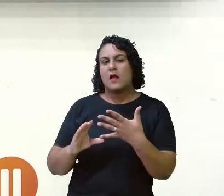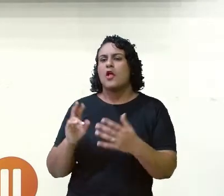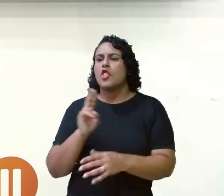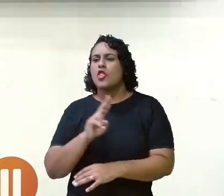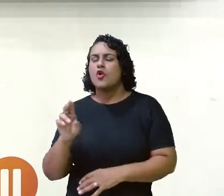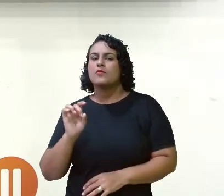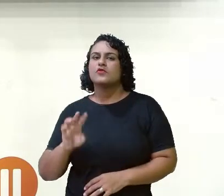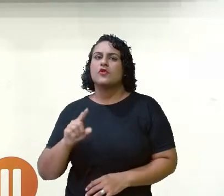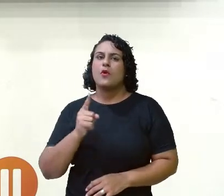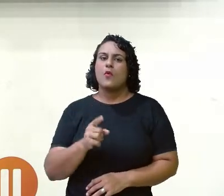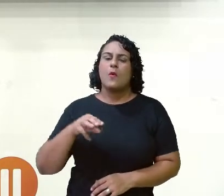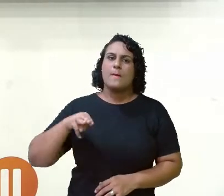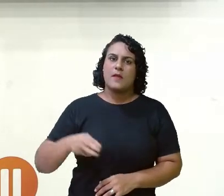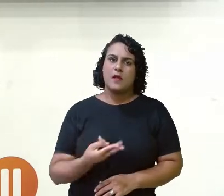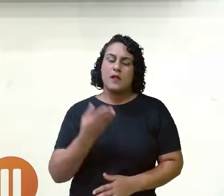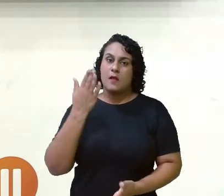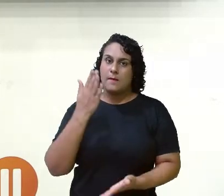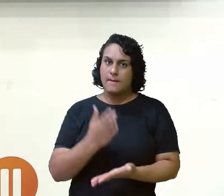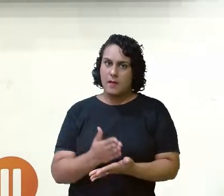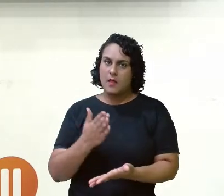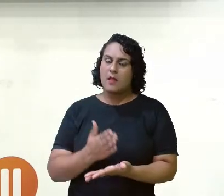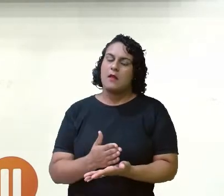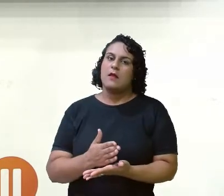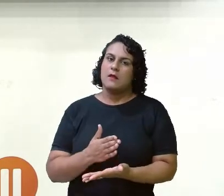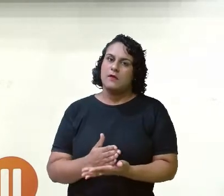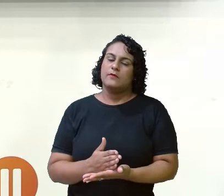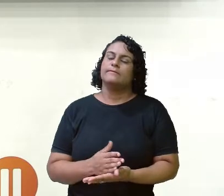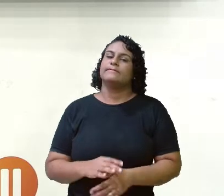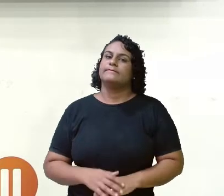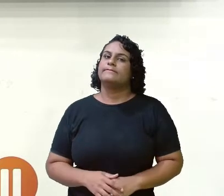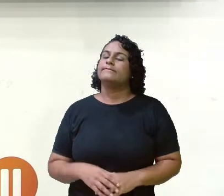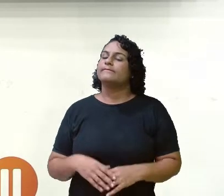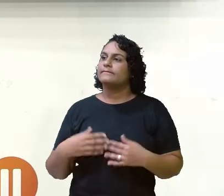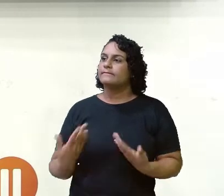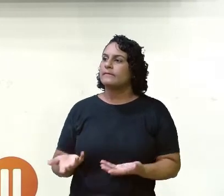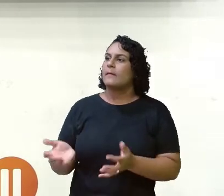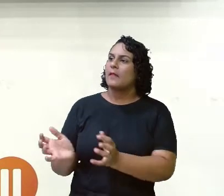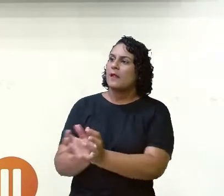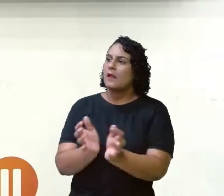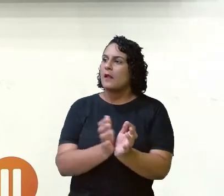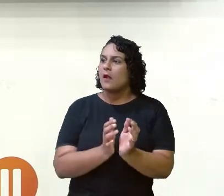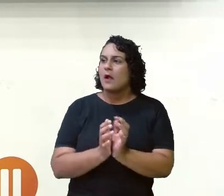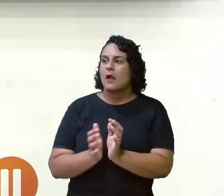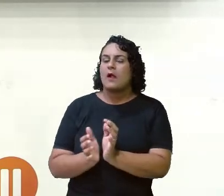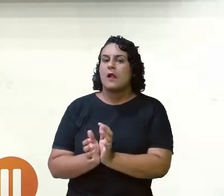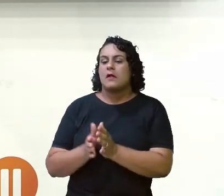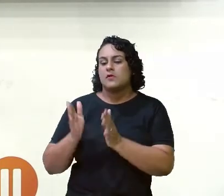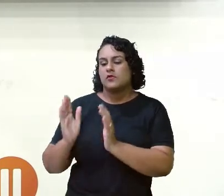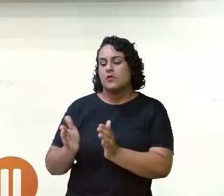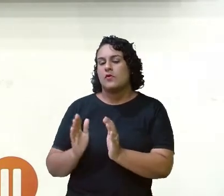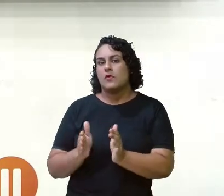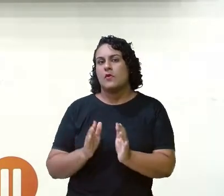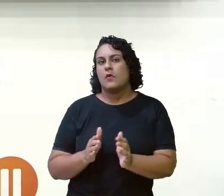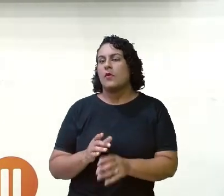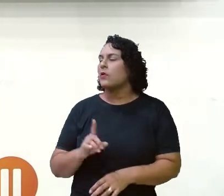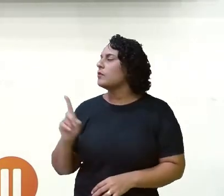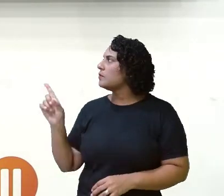1,5 milhão de espécies. Quantas classes e ordens possui o